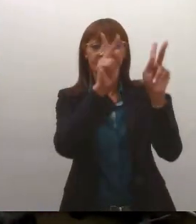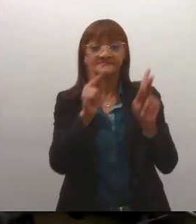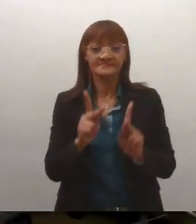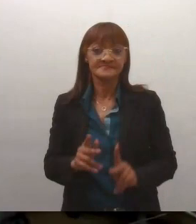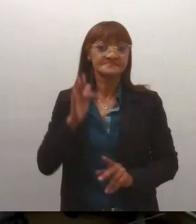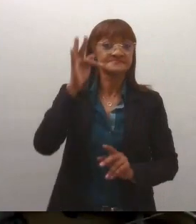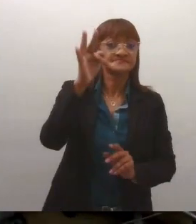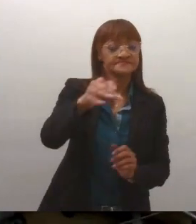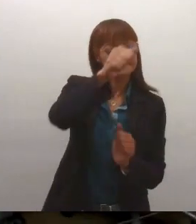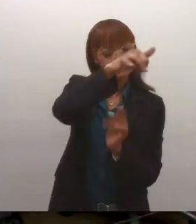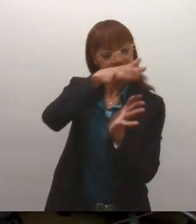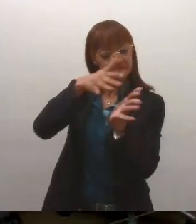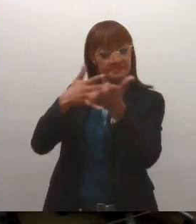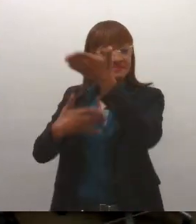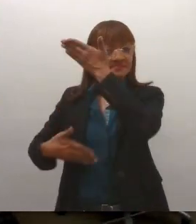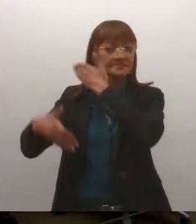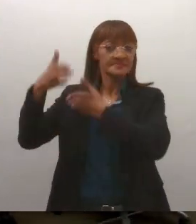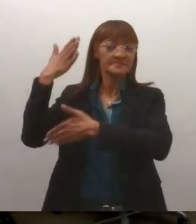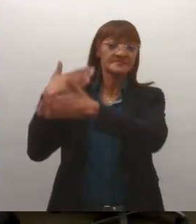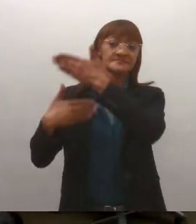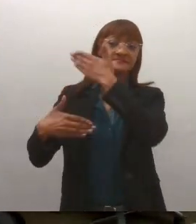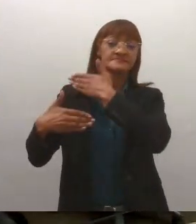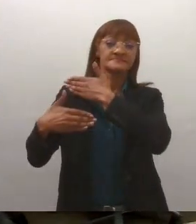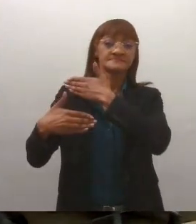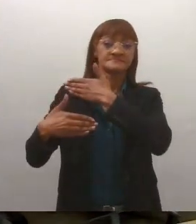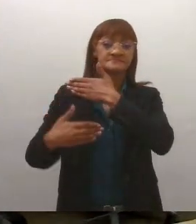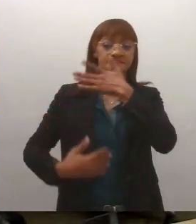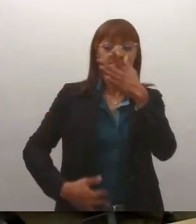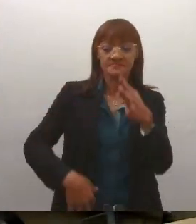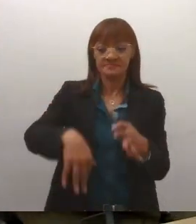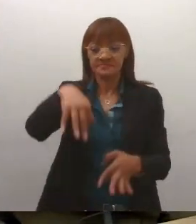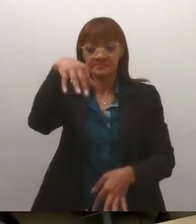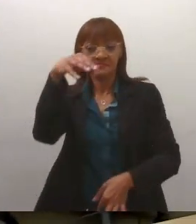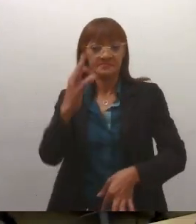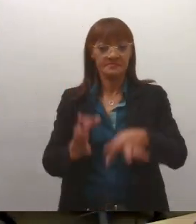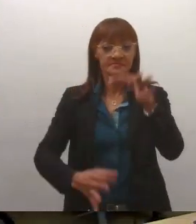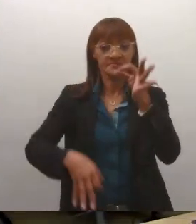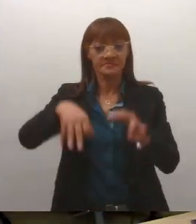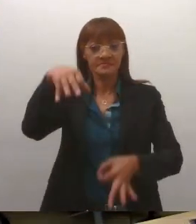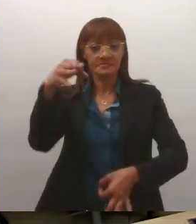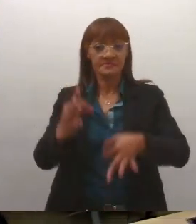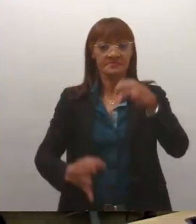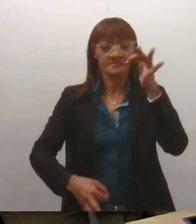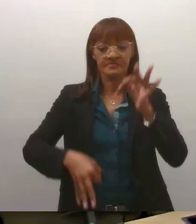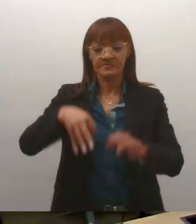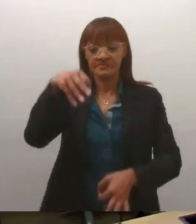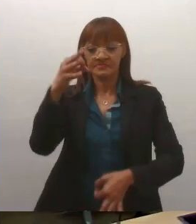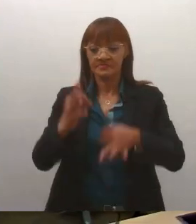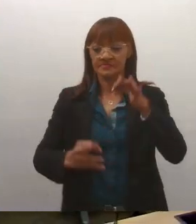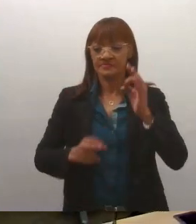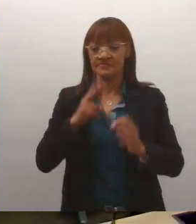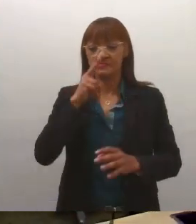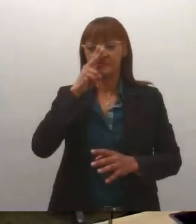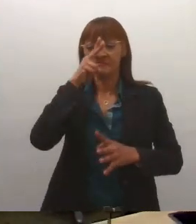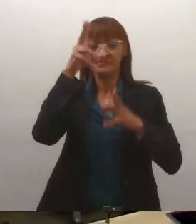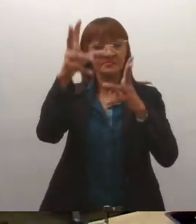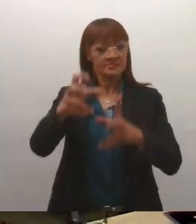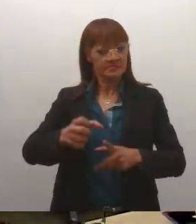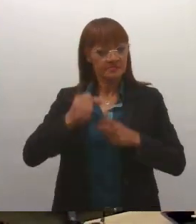passado. Mas é que já a justiça acaba forte, terá seu filho, teu não